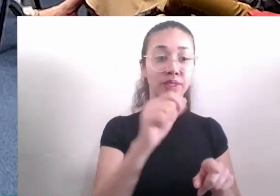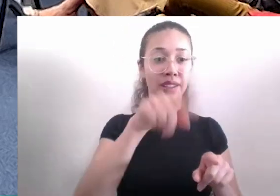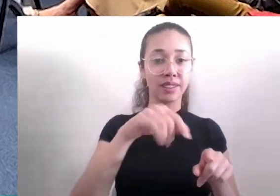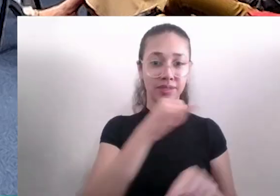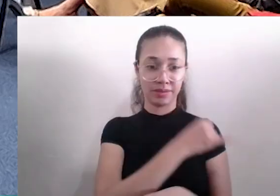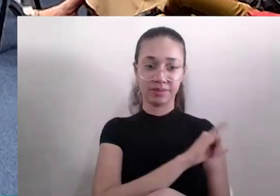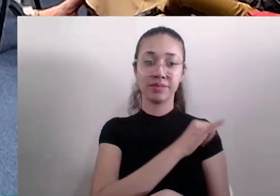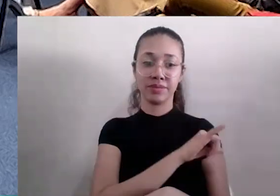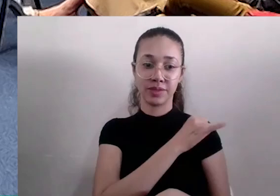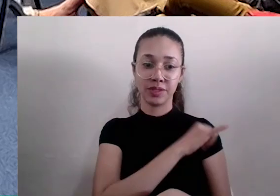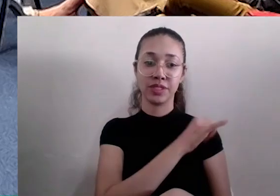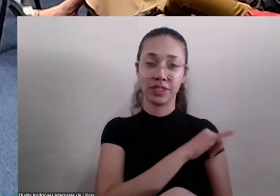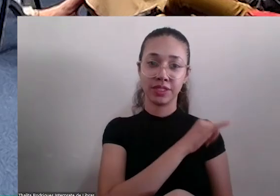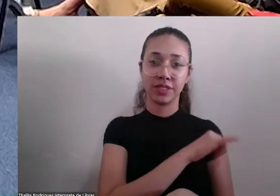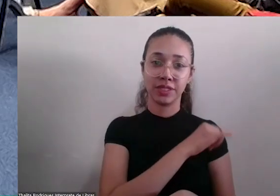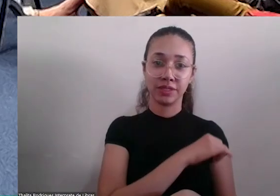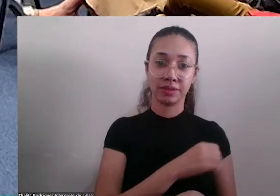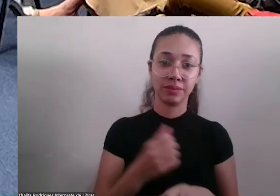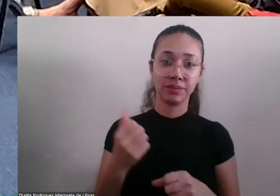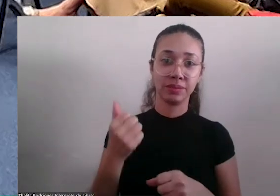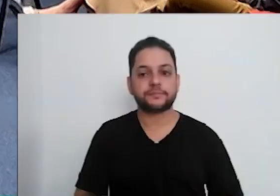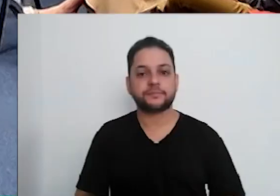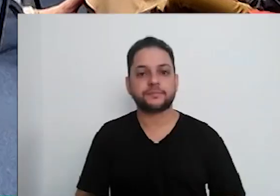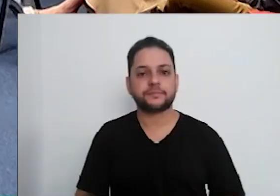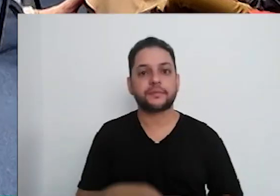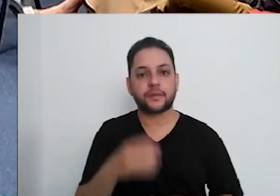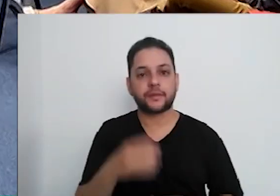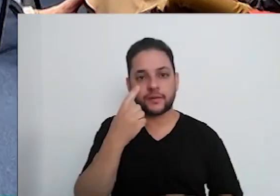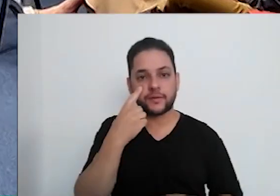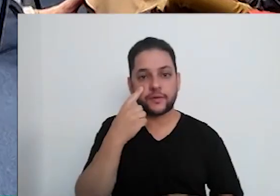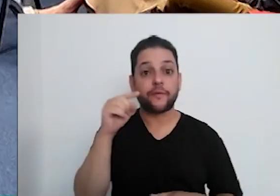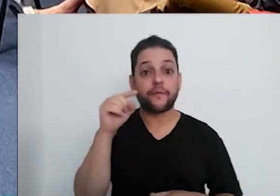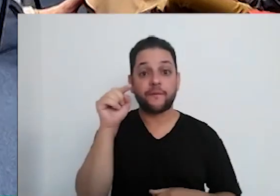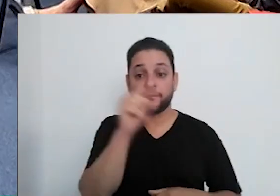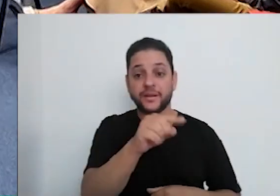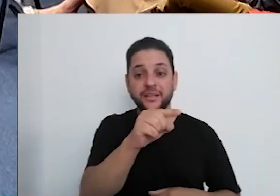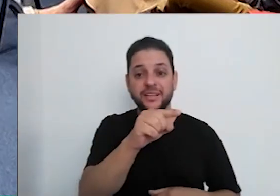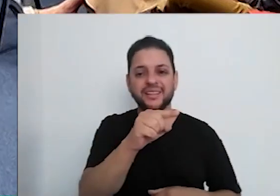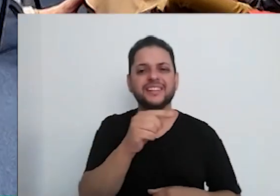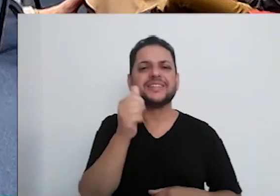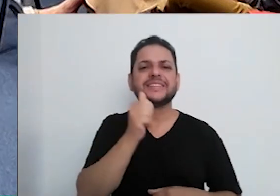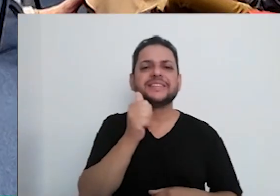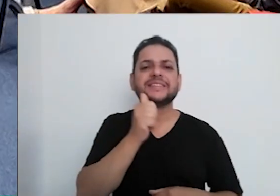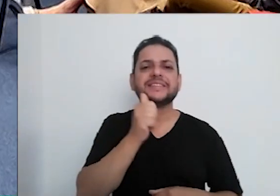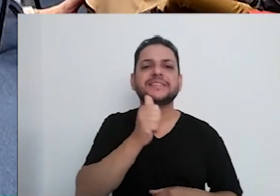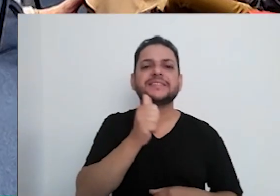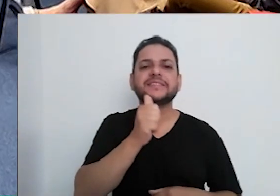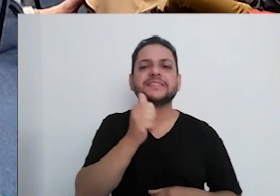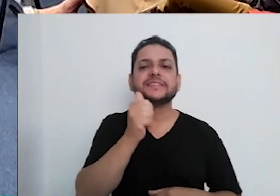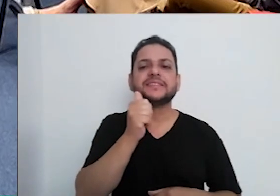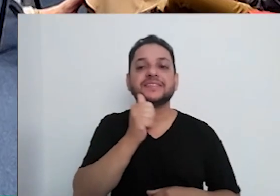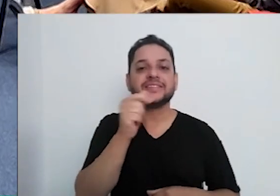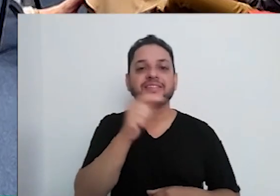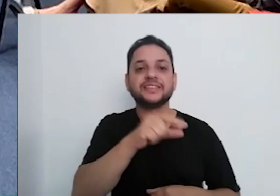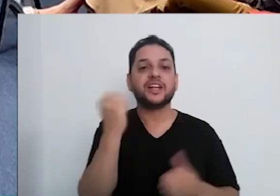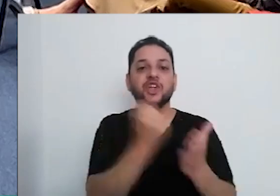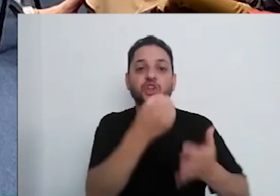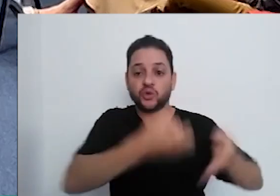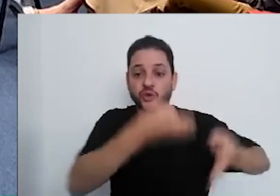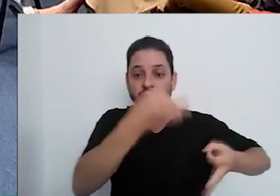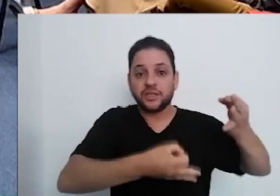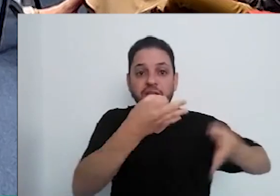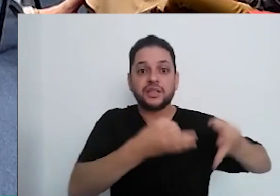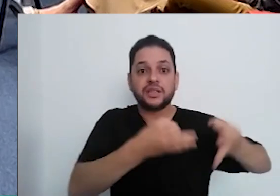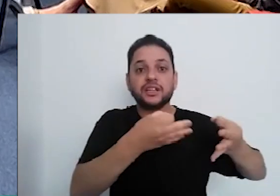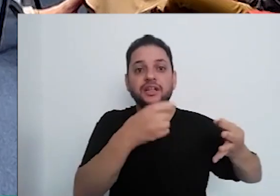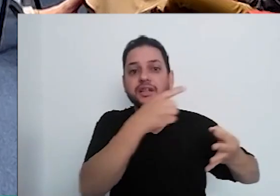na no Natal na frente dos filhos na frente de um shopping na frente entendeu o cara tava lá na frente e aí diz que ela